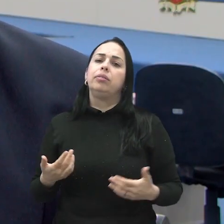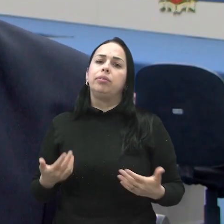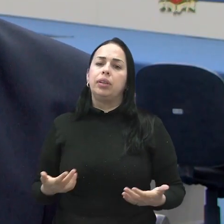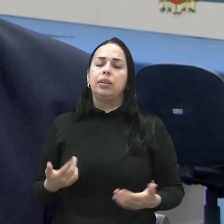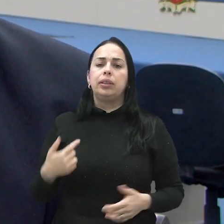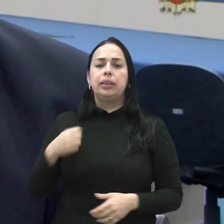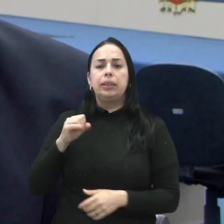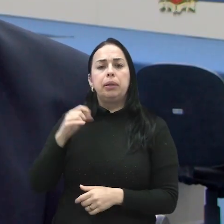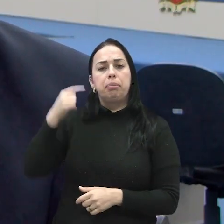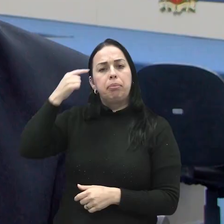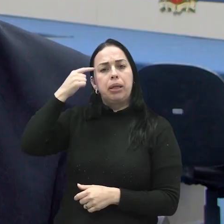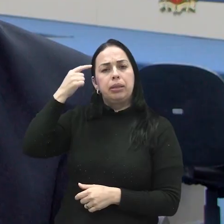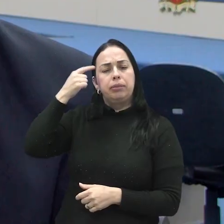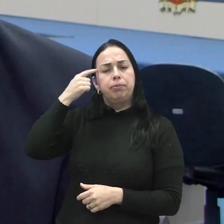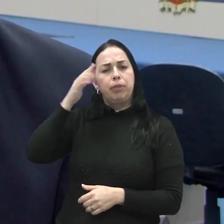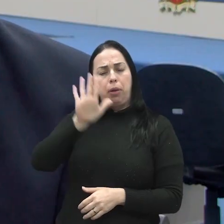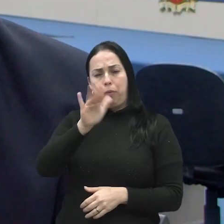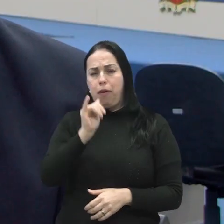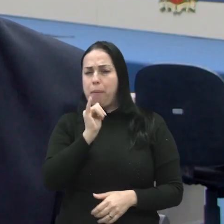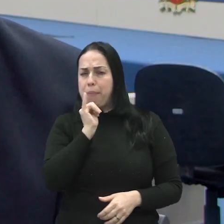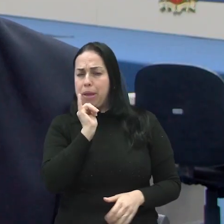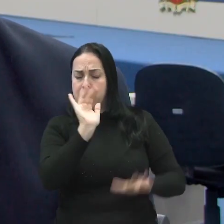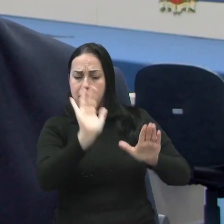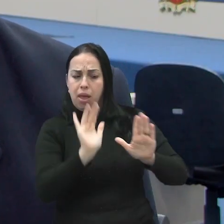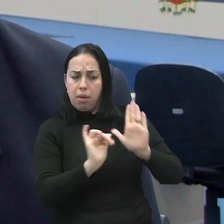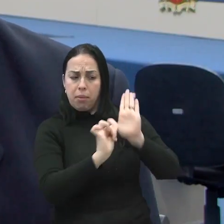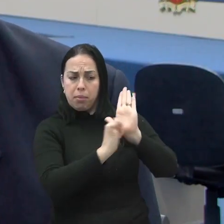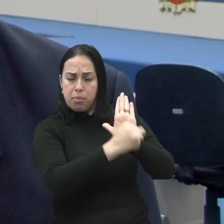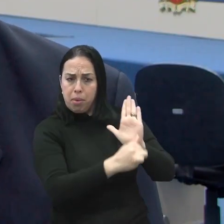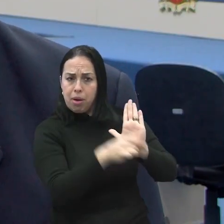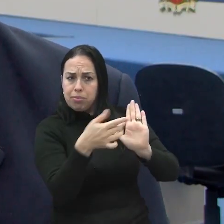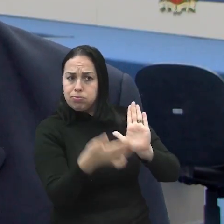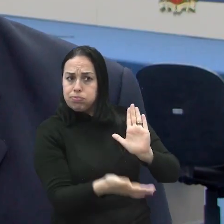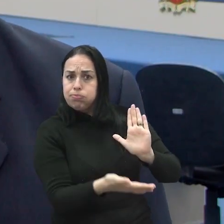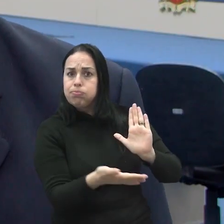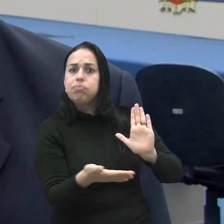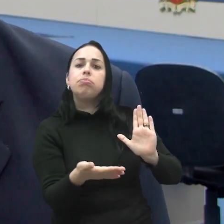atípica. Se pensarmos que, no caso específico da síndrome de Down,